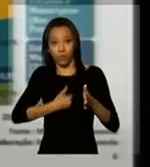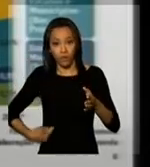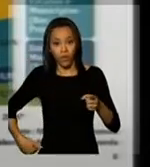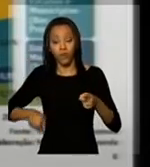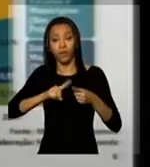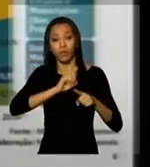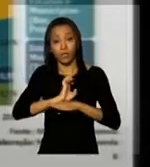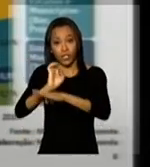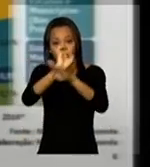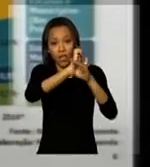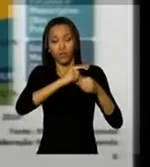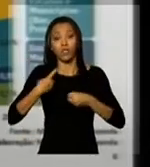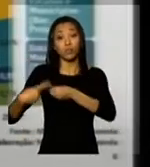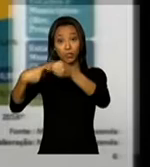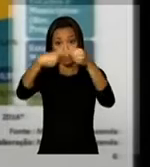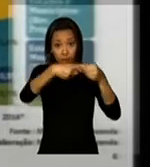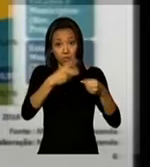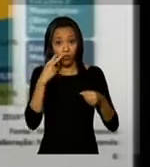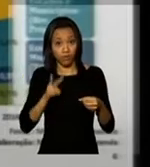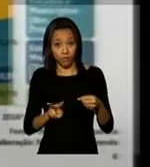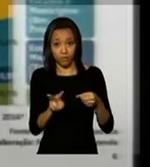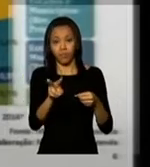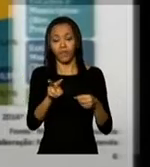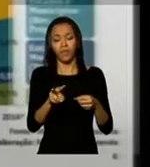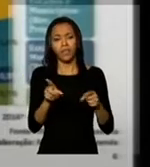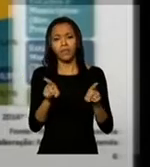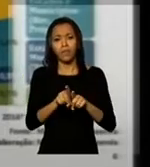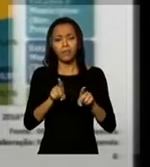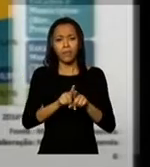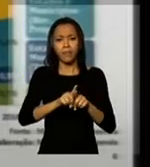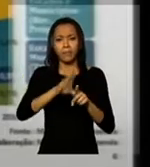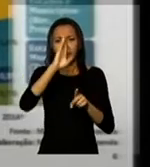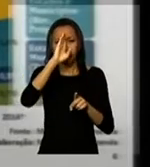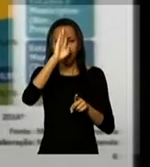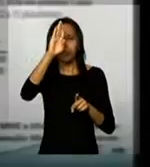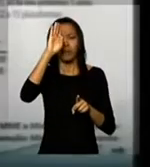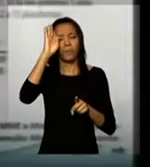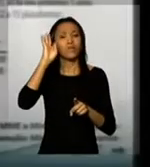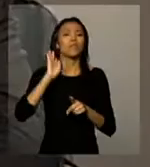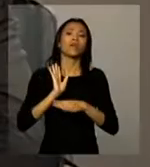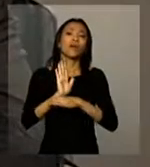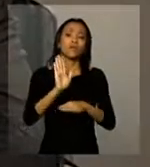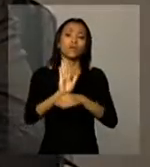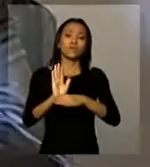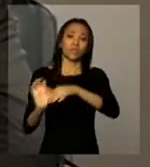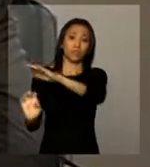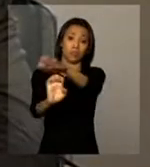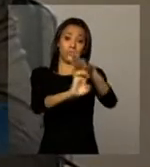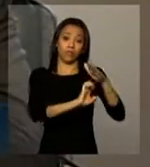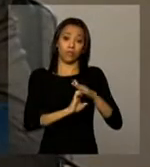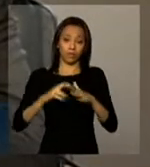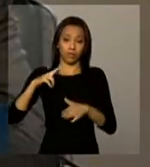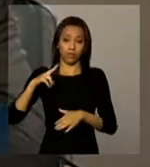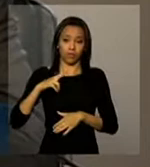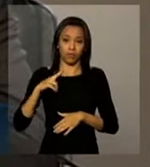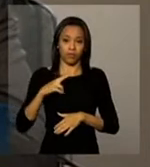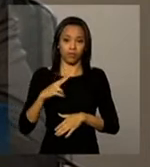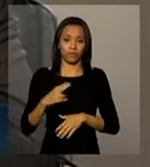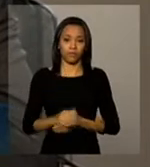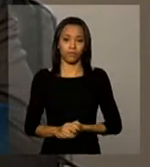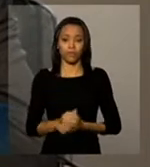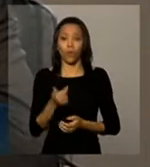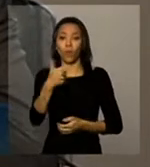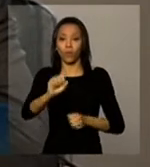e, sobretudo, um aumento do investimento do setor privado. Então, pode passar adiante.